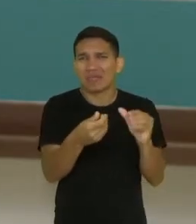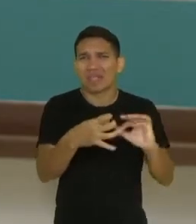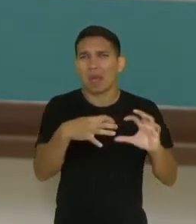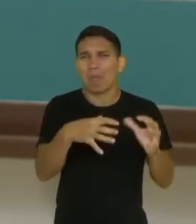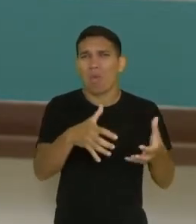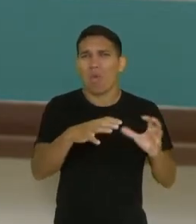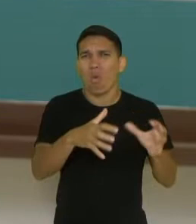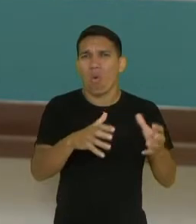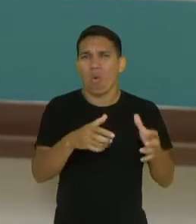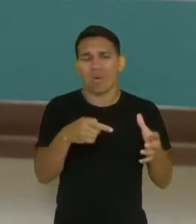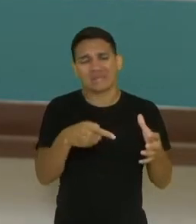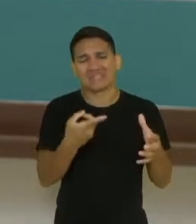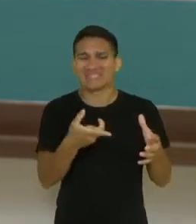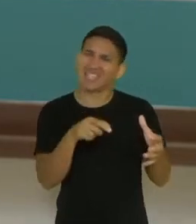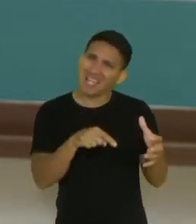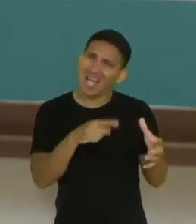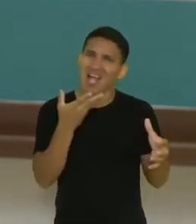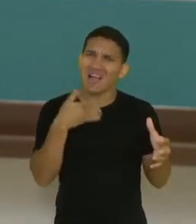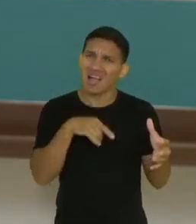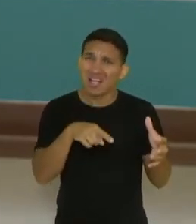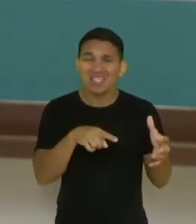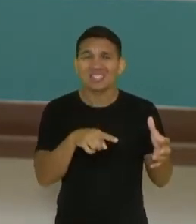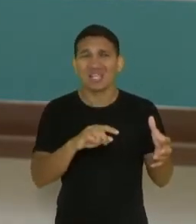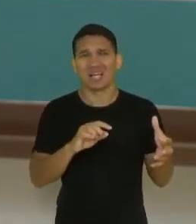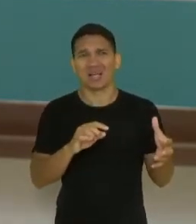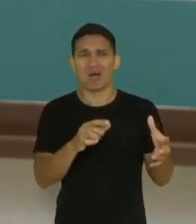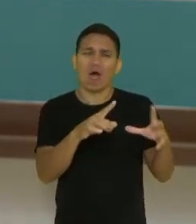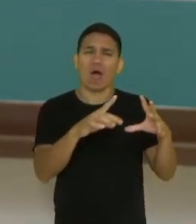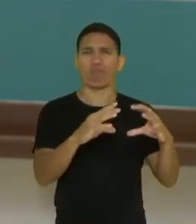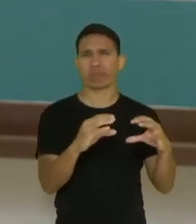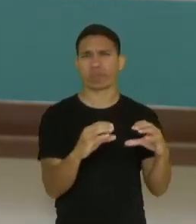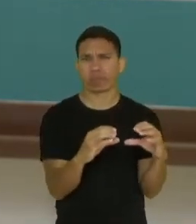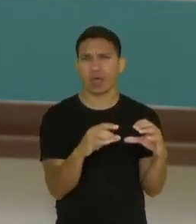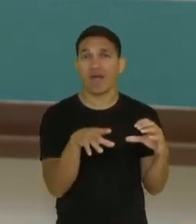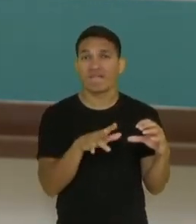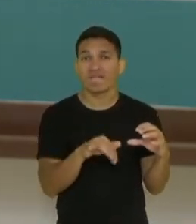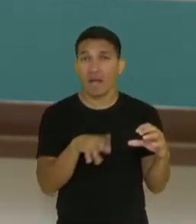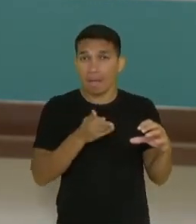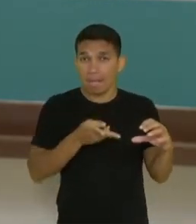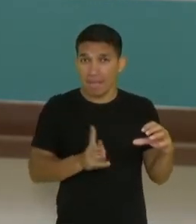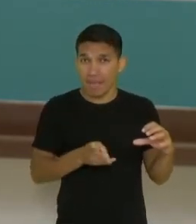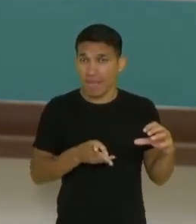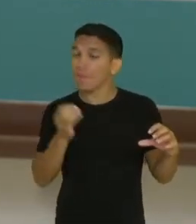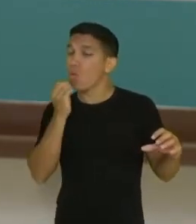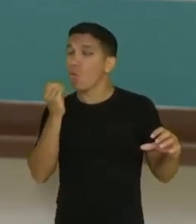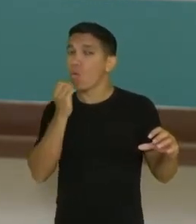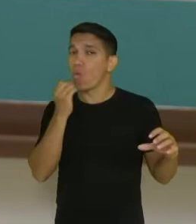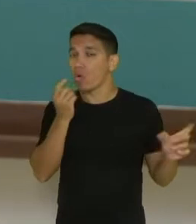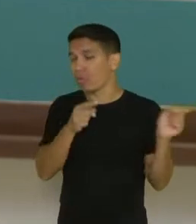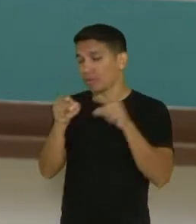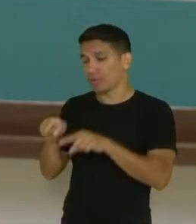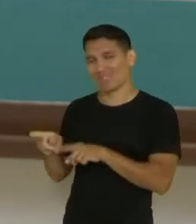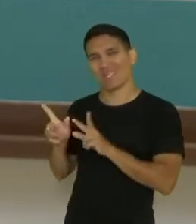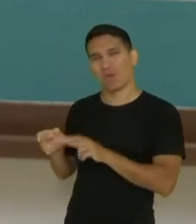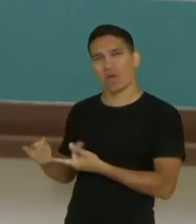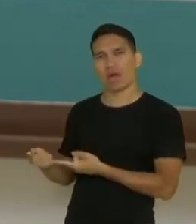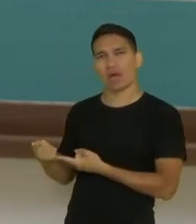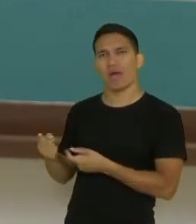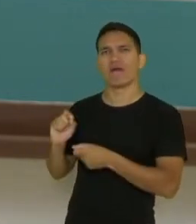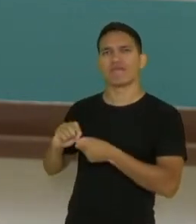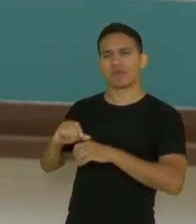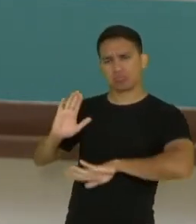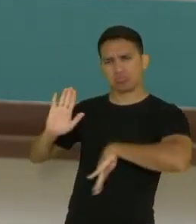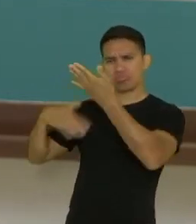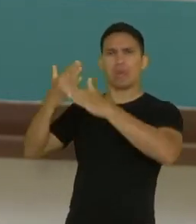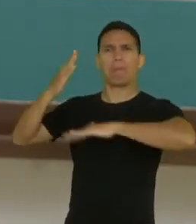com essa bolinha surrada com essa bolinha furada ela vai ter a mesma oportunidade talvez chegar a ser um atleta